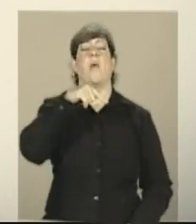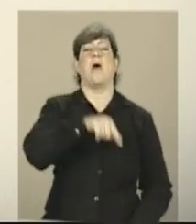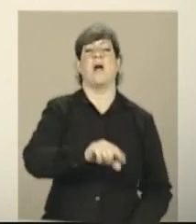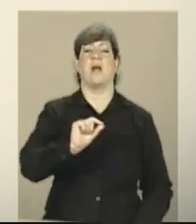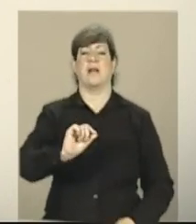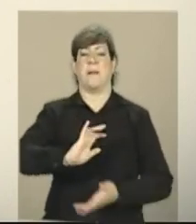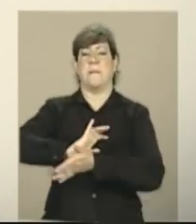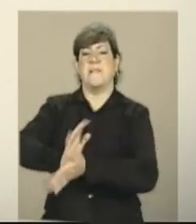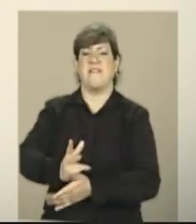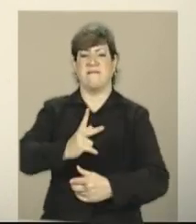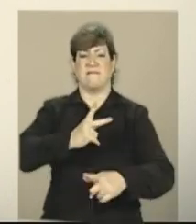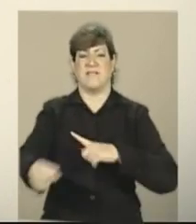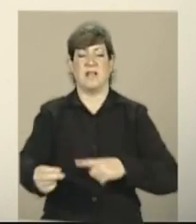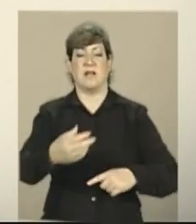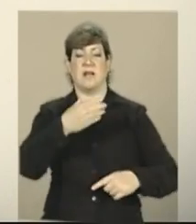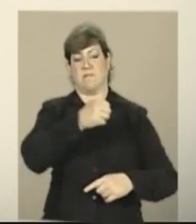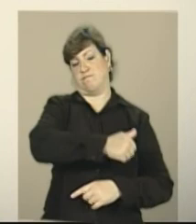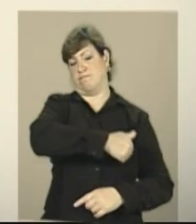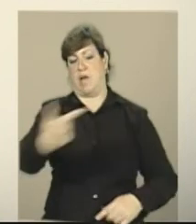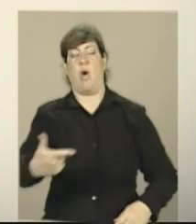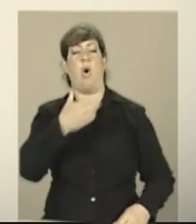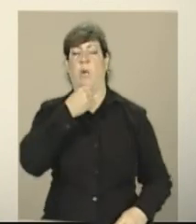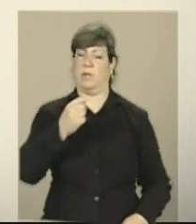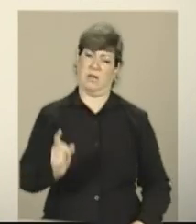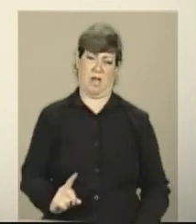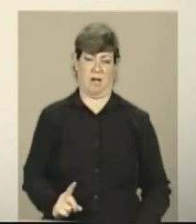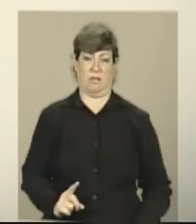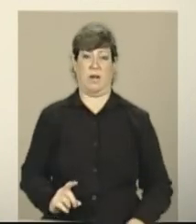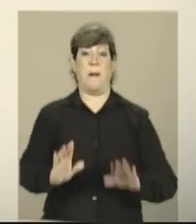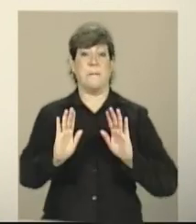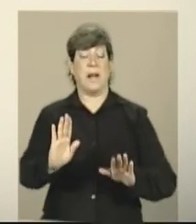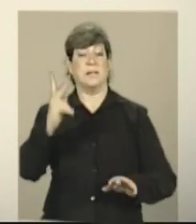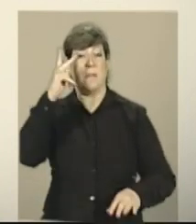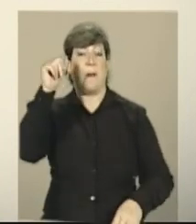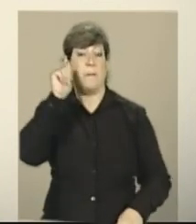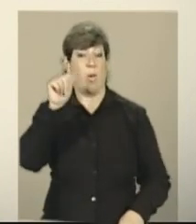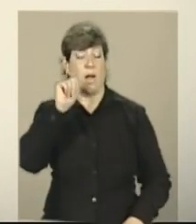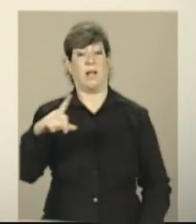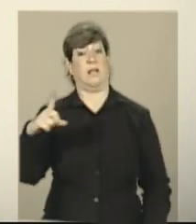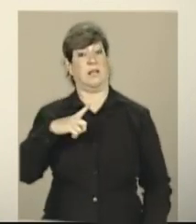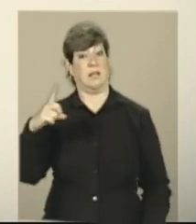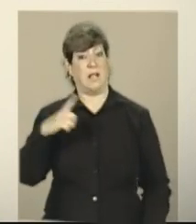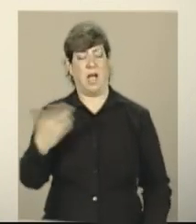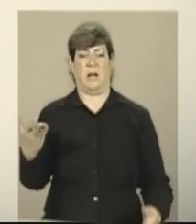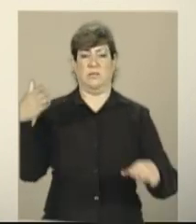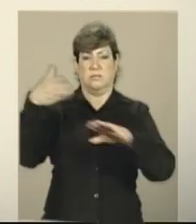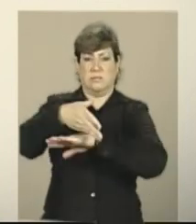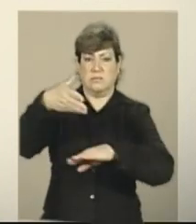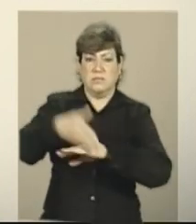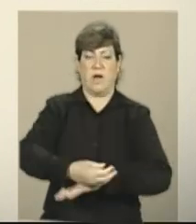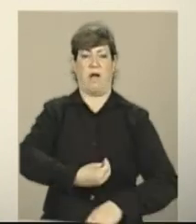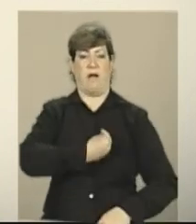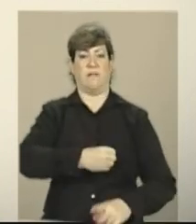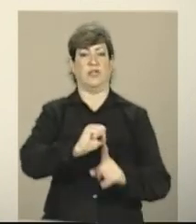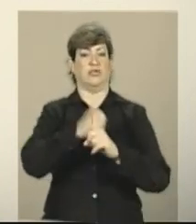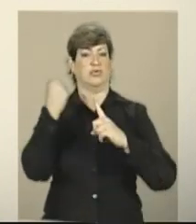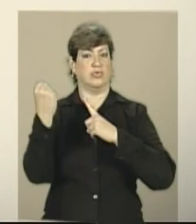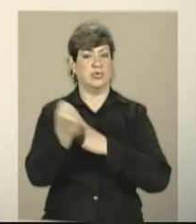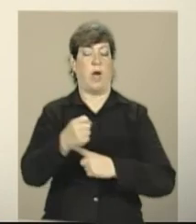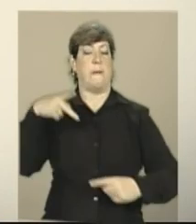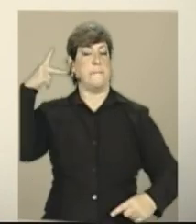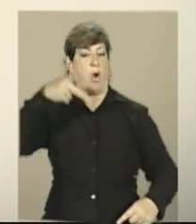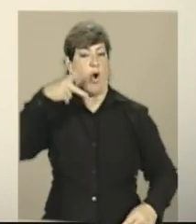mulheres serem de uma certa forma contra os homens mas para as mulheres terem uma participação na vida social